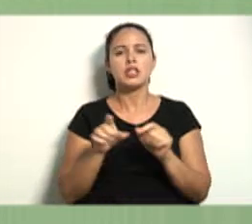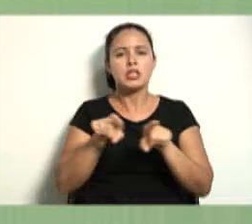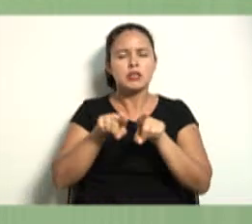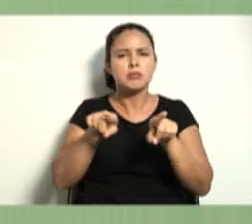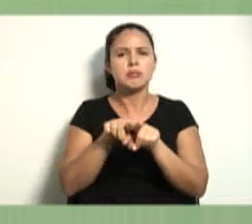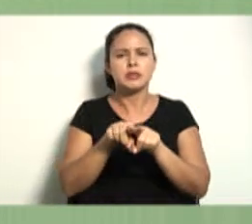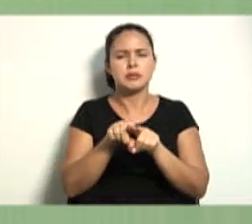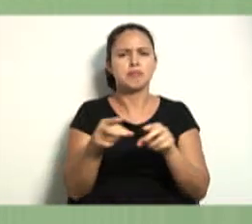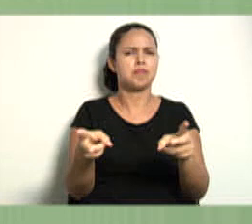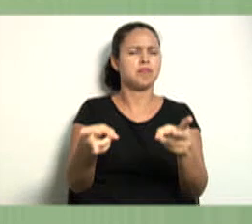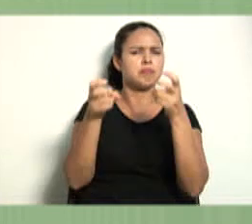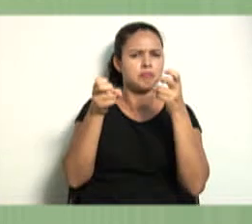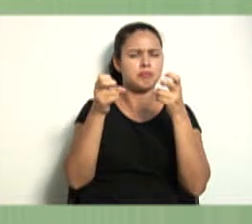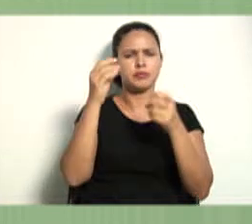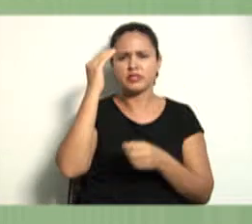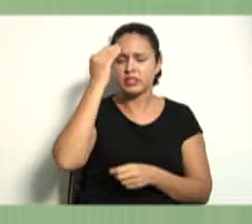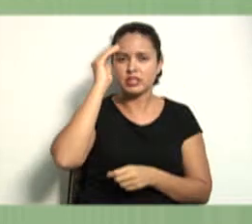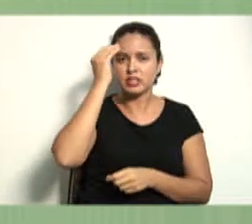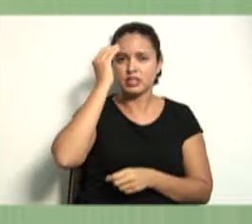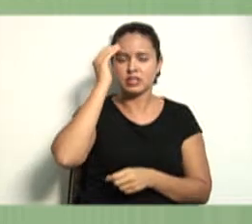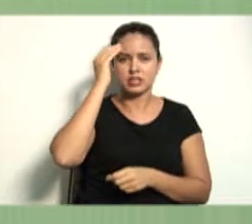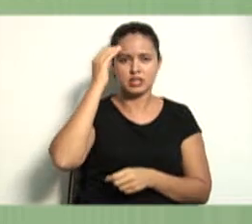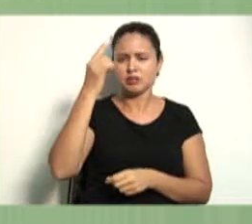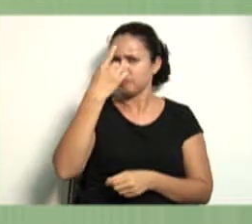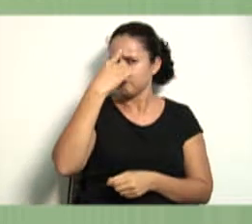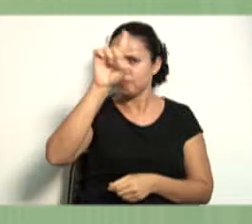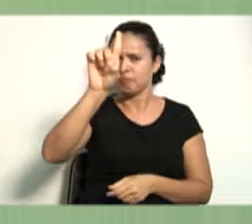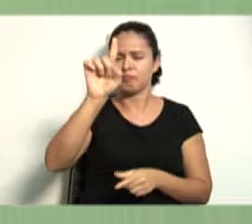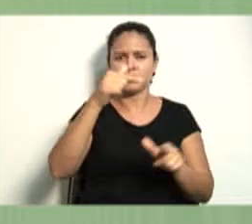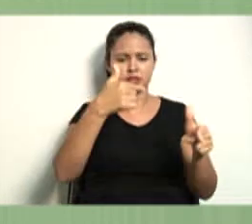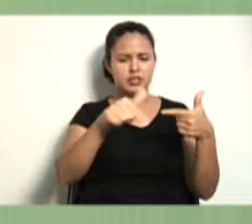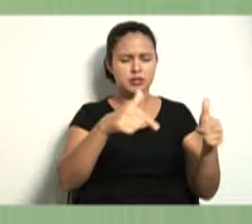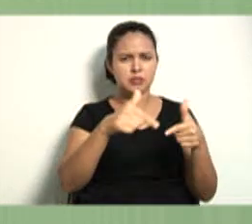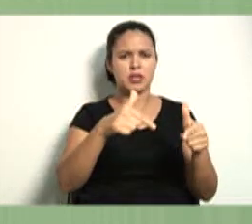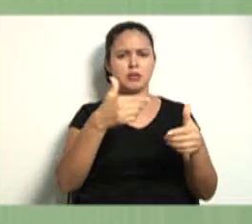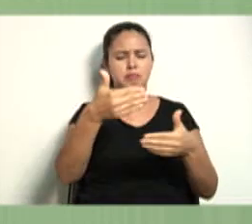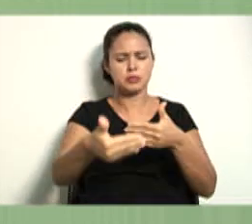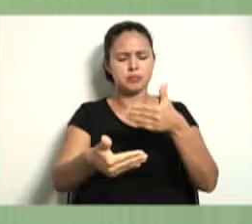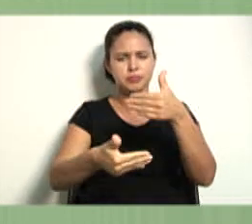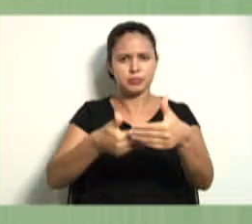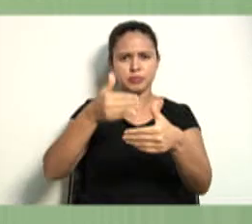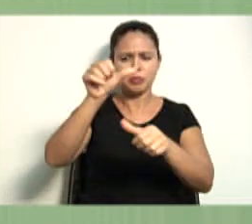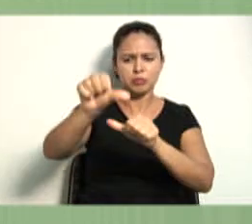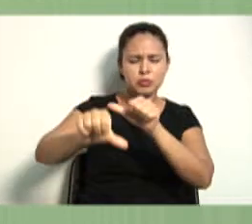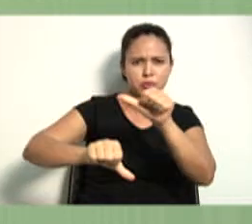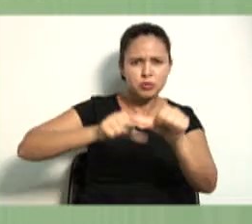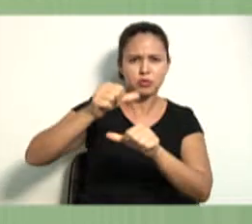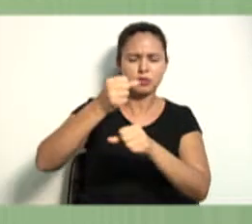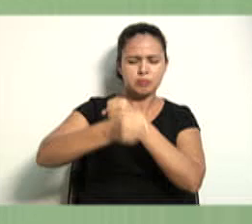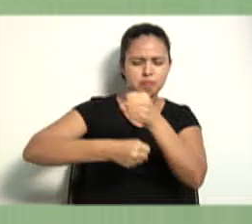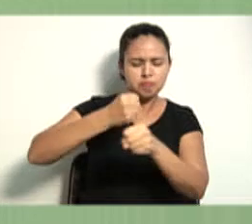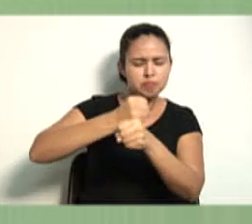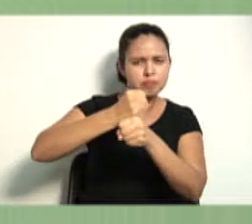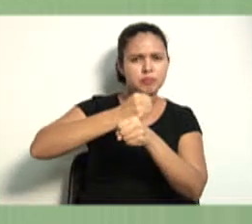Reconhecer que a ideia de trabalho sofreu modificações no decorrer do tempo.